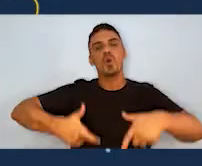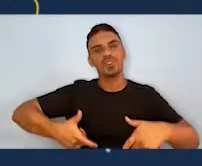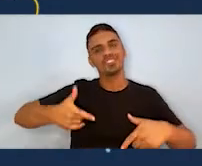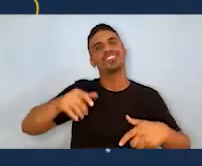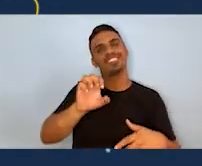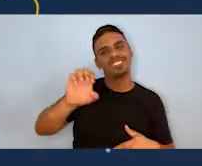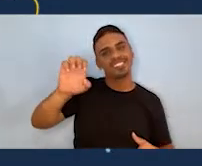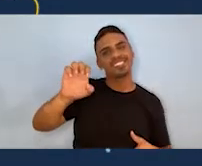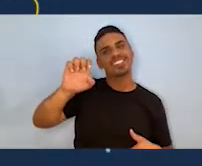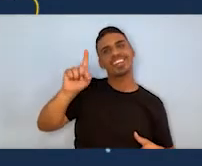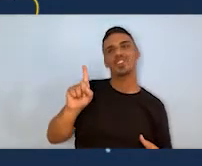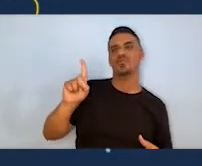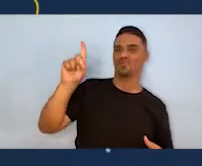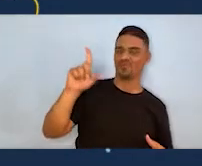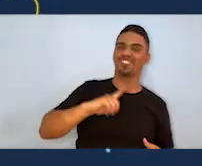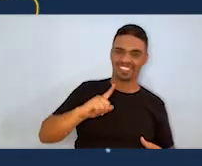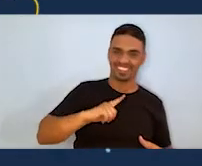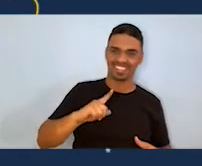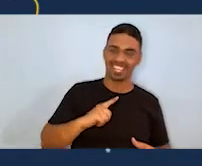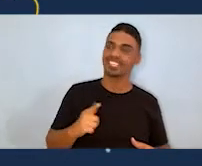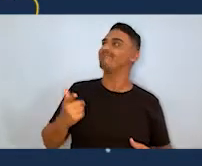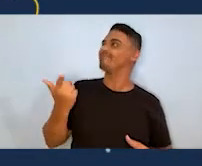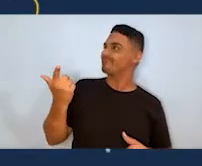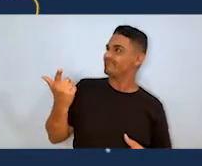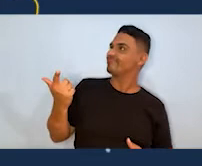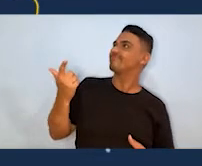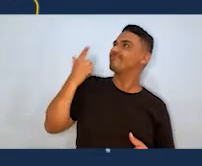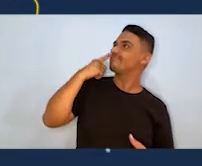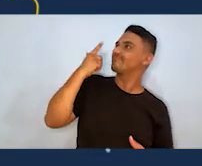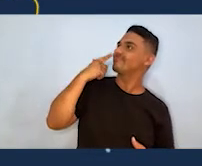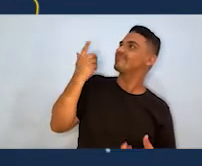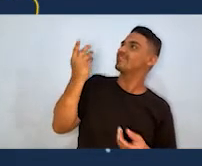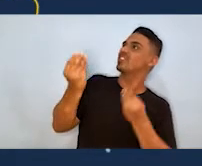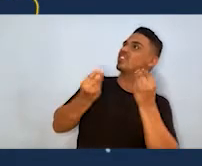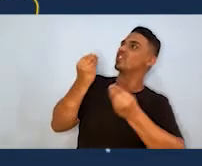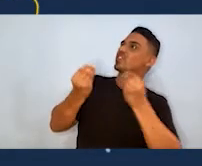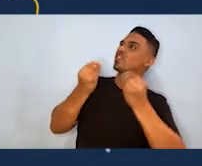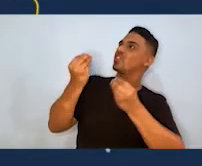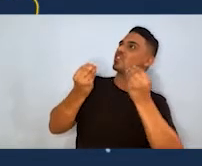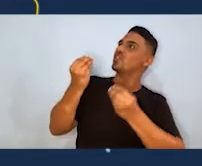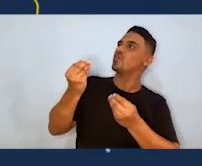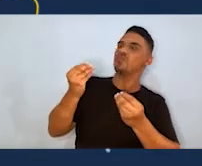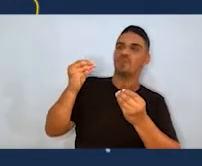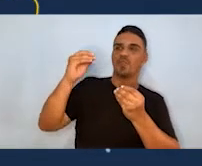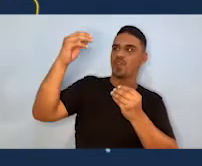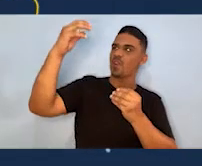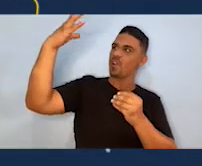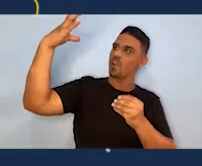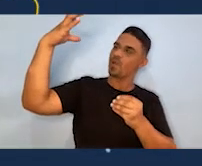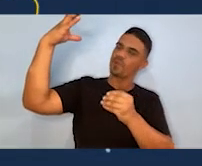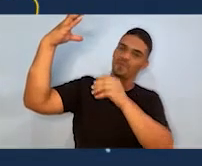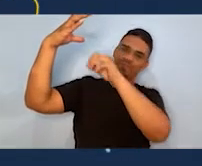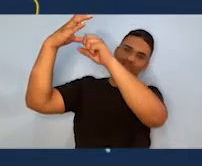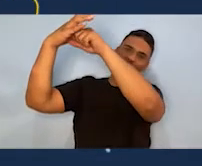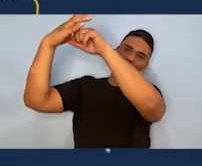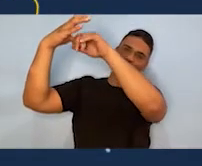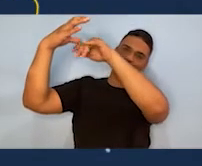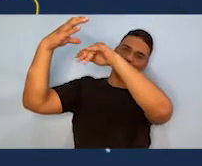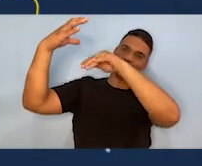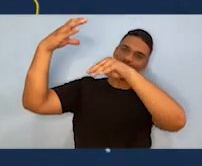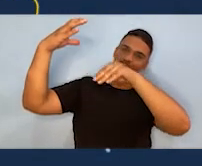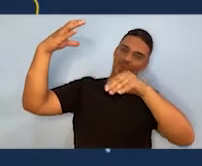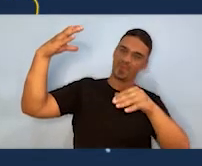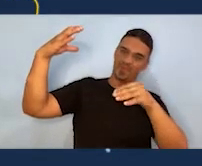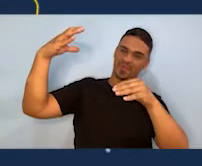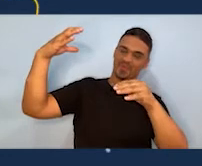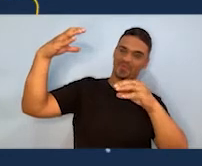né? Então ela vai ter uma luzinha aqui, e aqui a gente vai colocar ela. E aqui